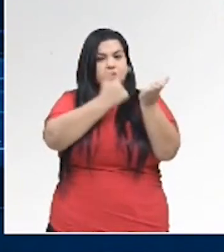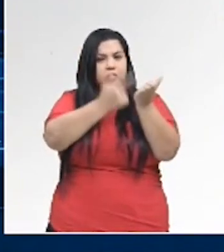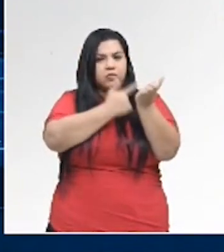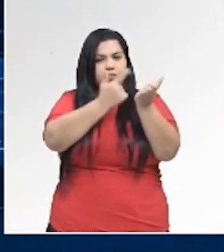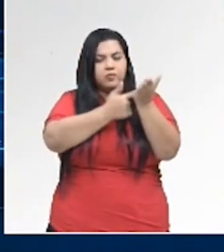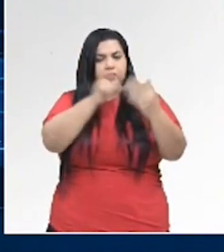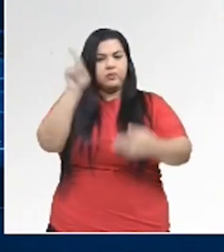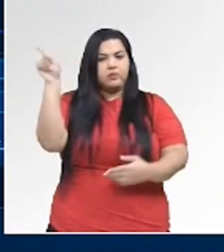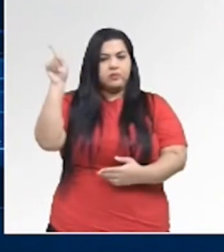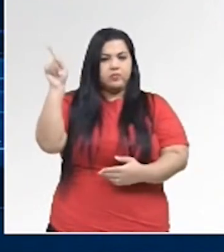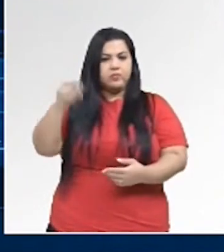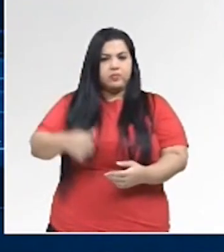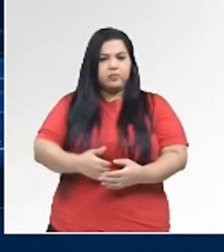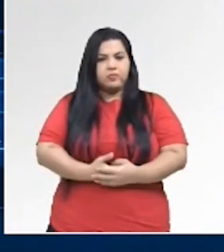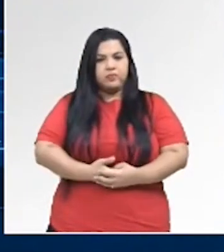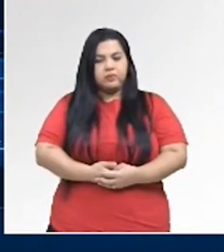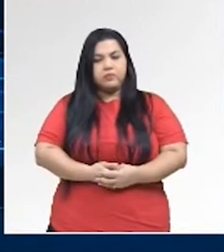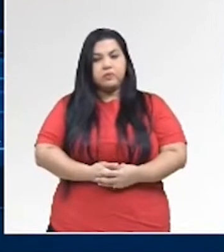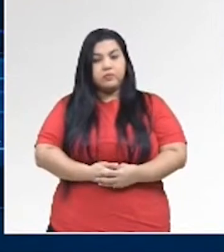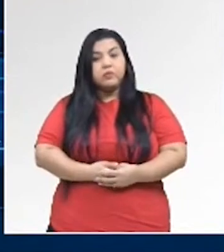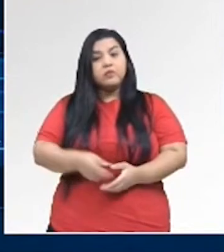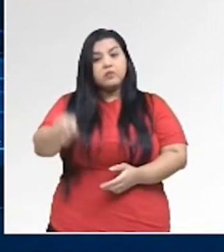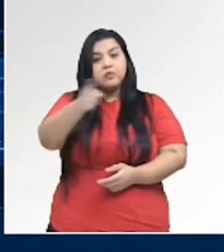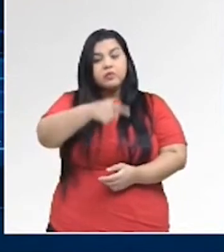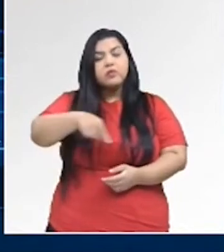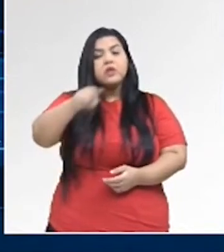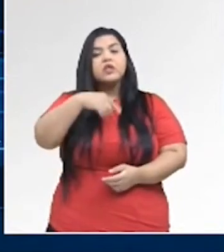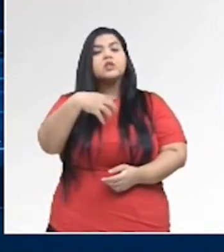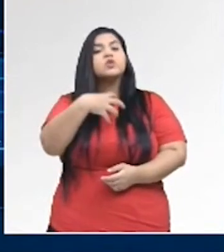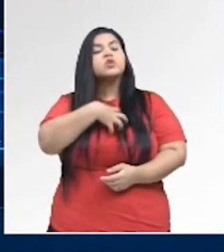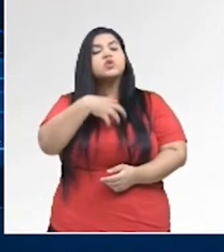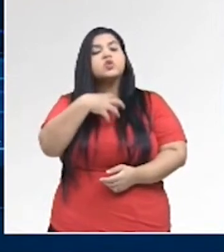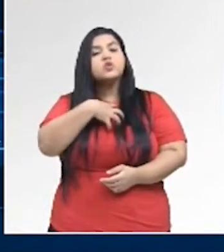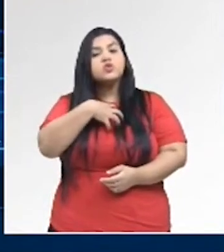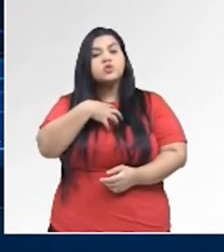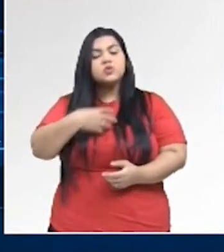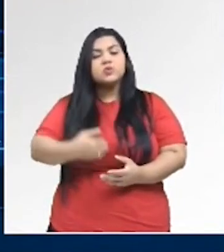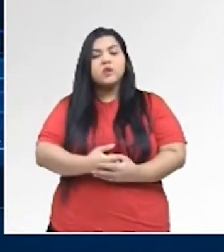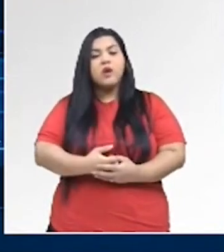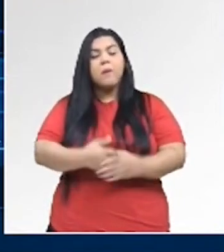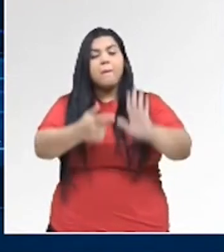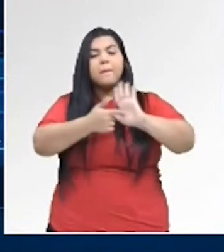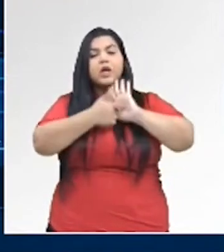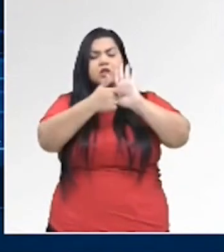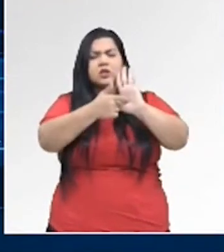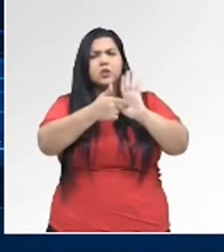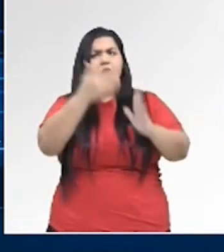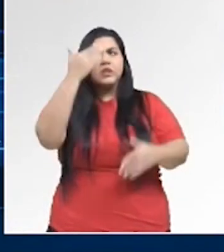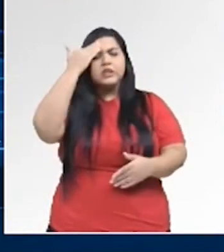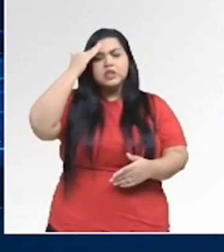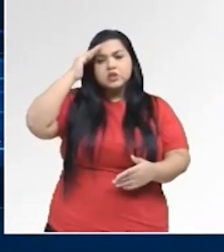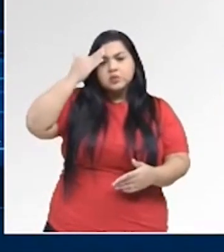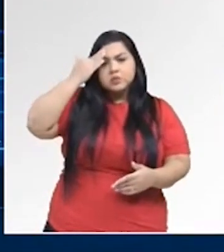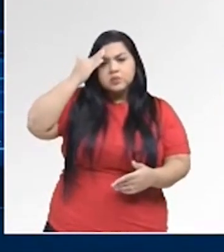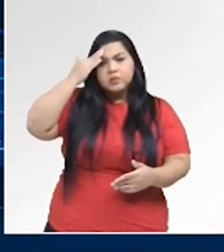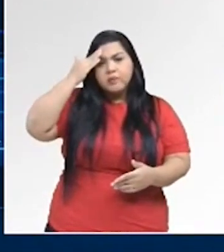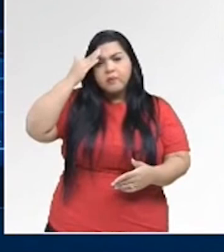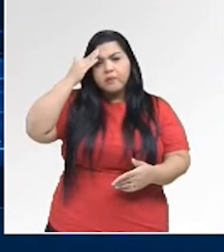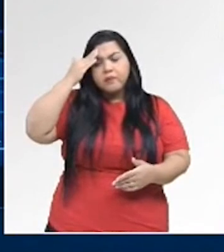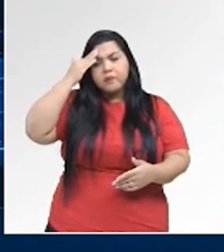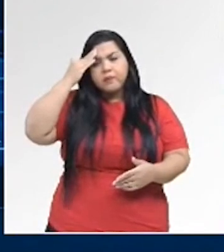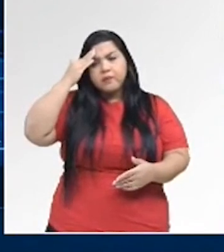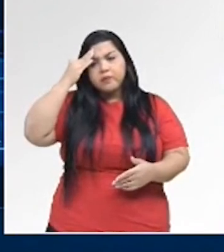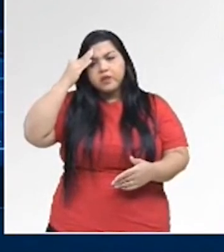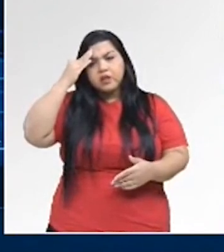Porta Aberta, né? Mas aí, nesse sentido aí, traz até uma interpretação, né? Porta aberta,